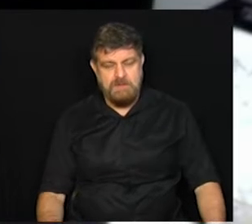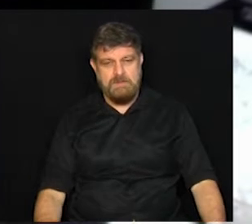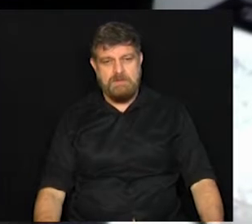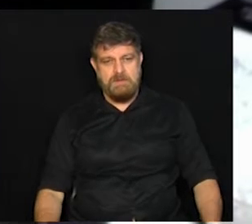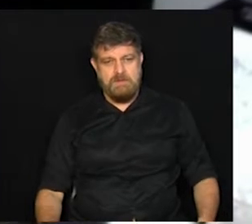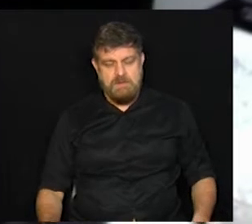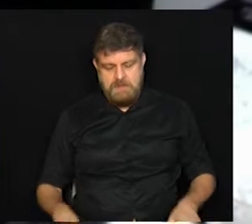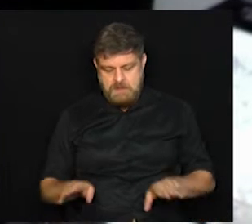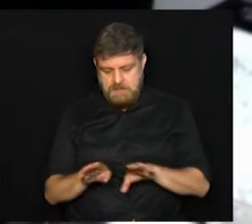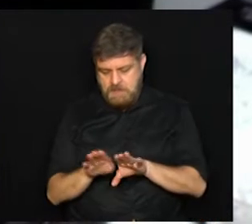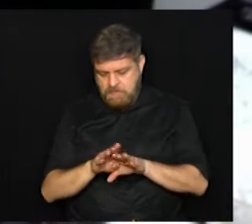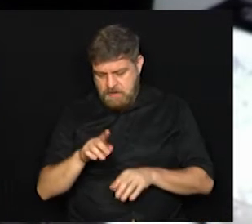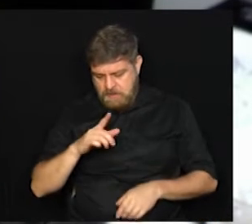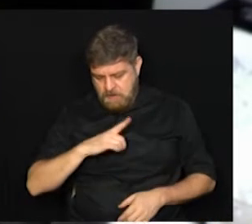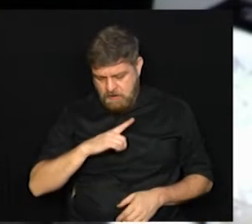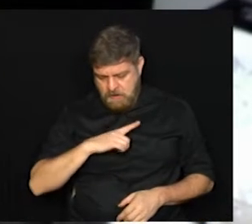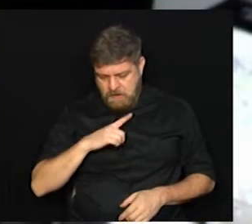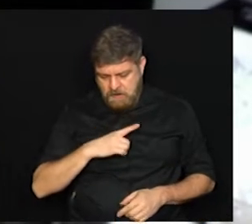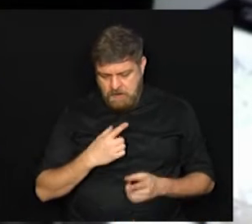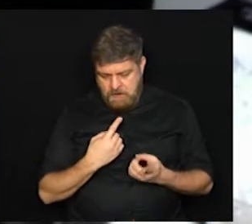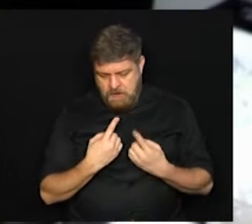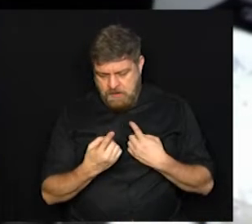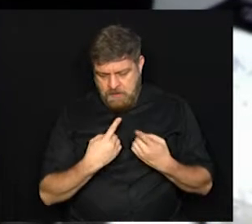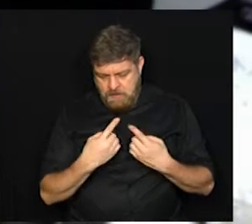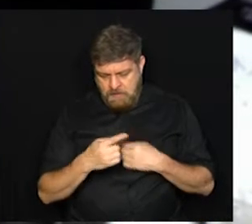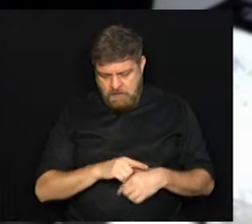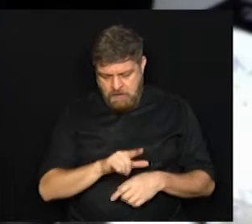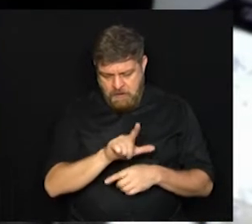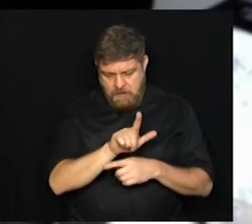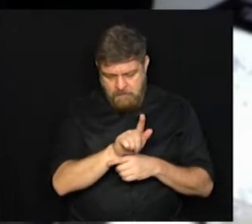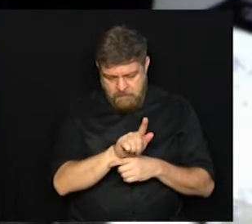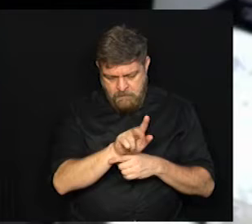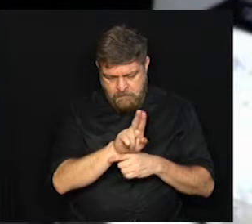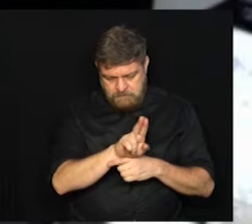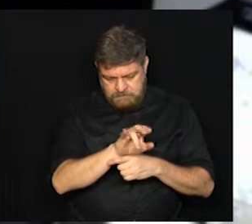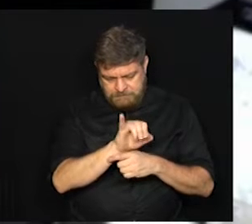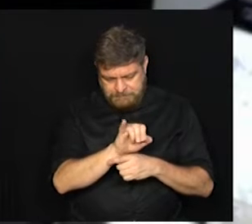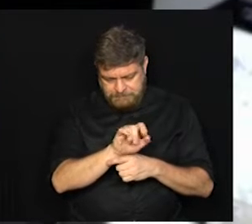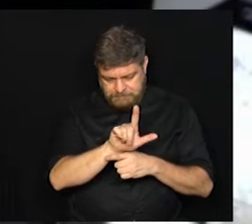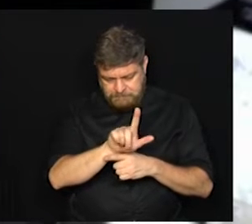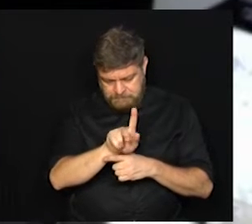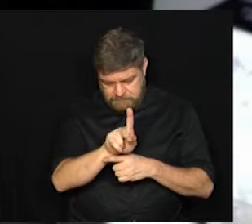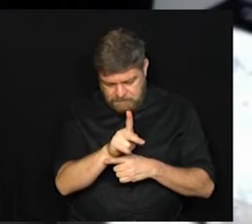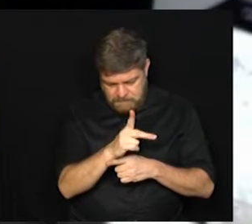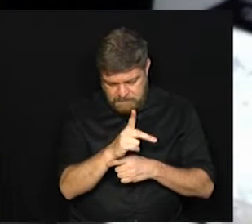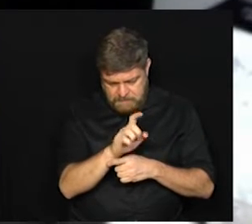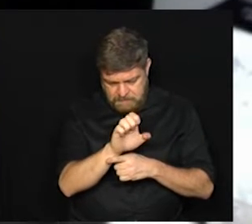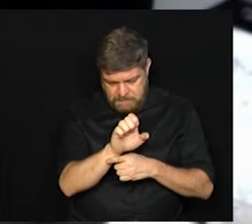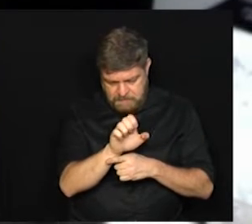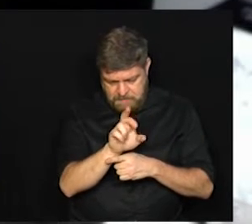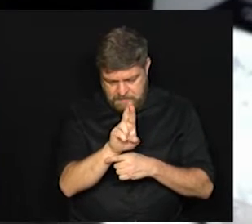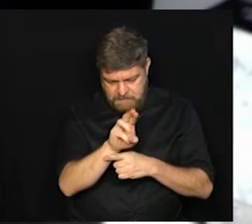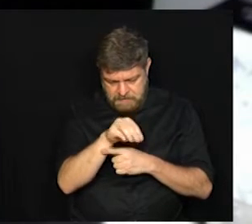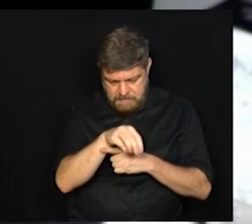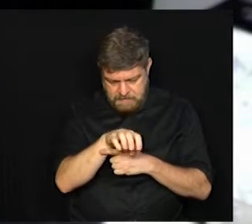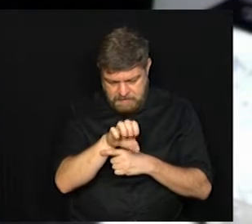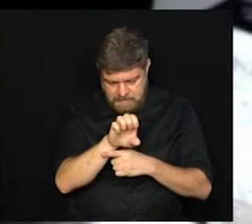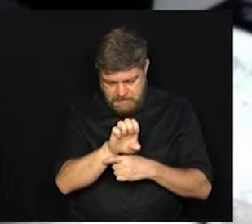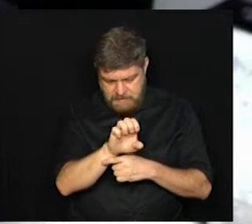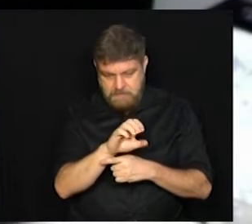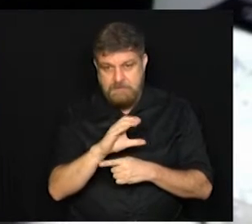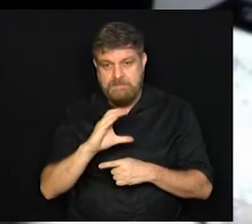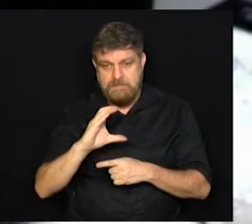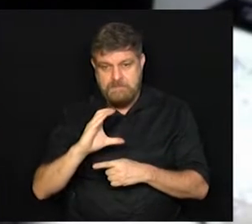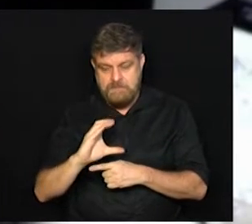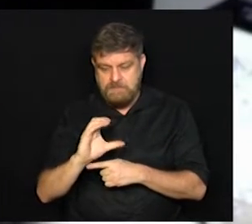E temos também a Avenida Guilherme Campos, quase 4 quilômetros. Estou falando aí só desses dois